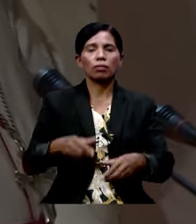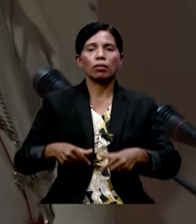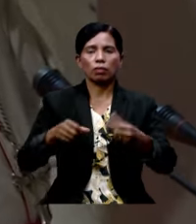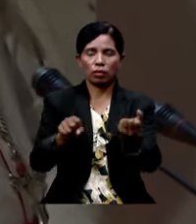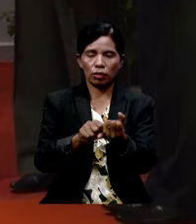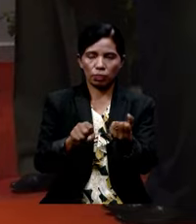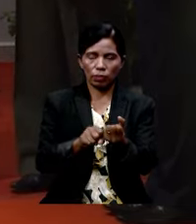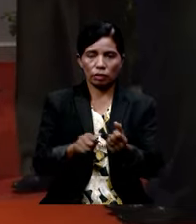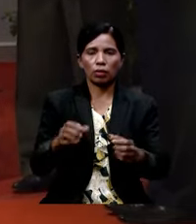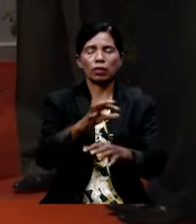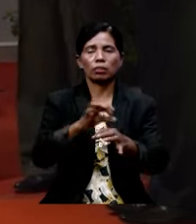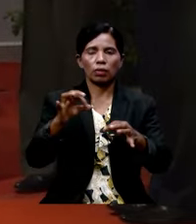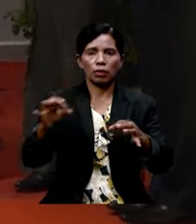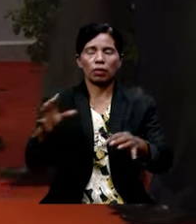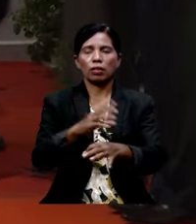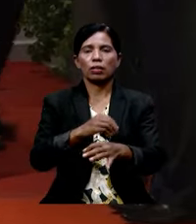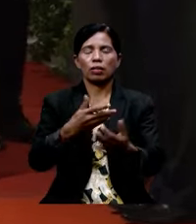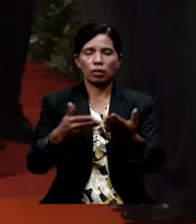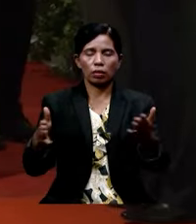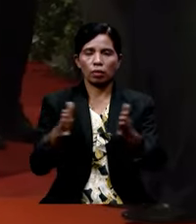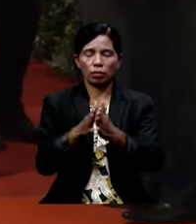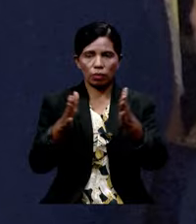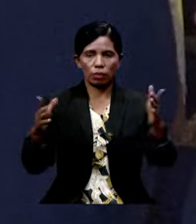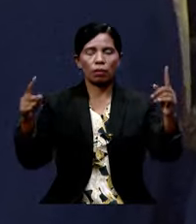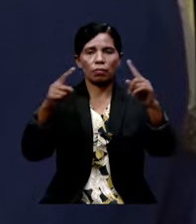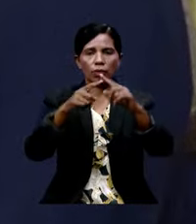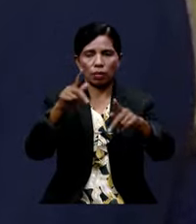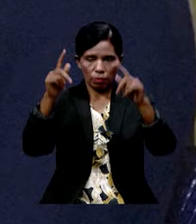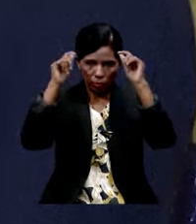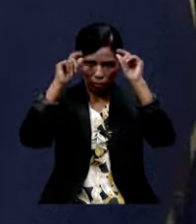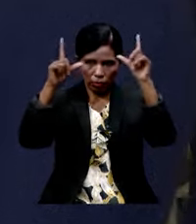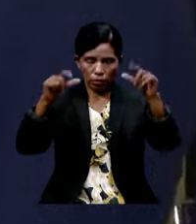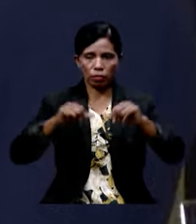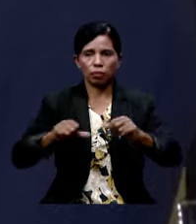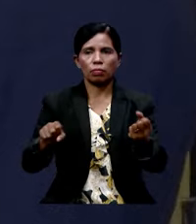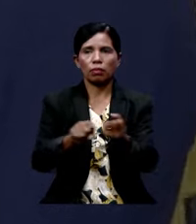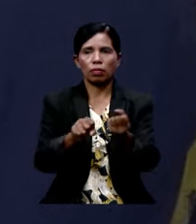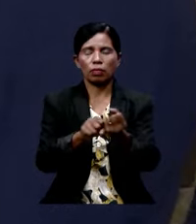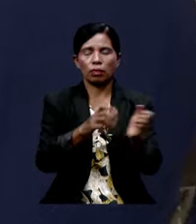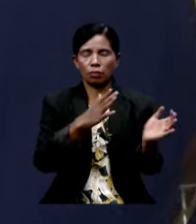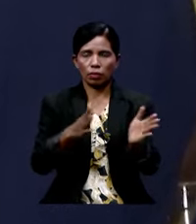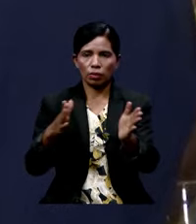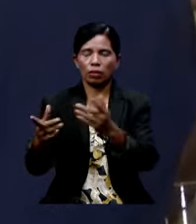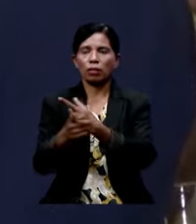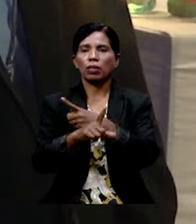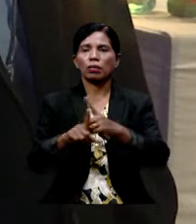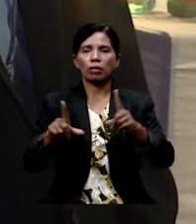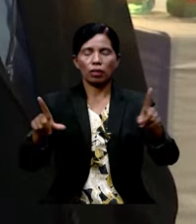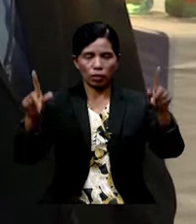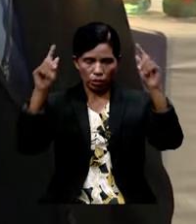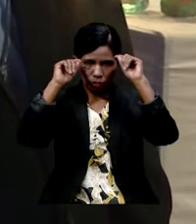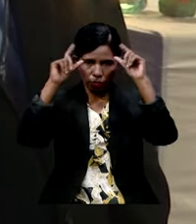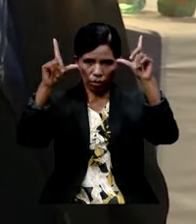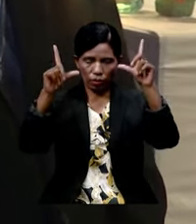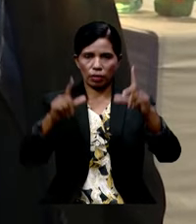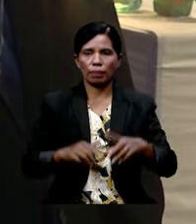apoio espiritual, humano no material bot para o povo timoroan, onde contribui mais para o processo de libertação